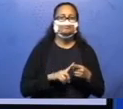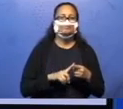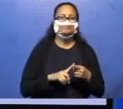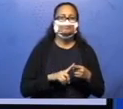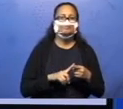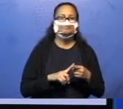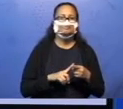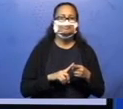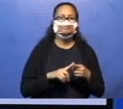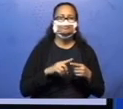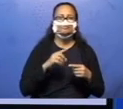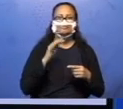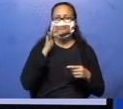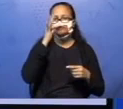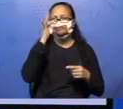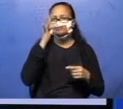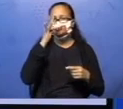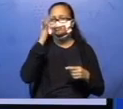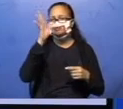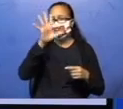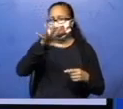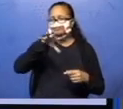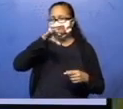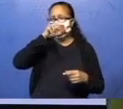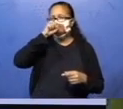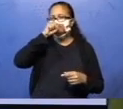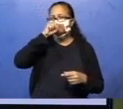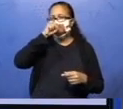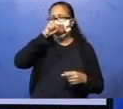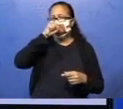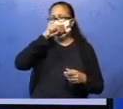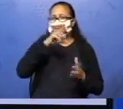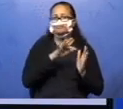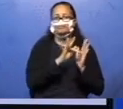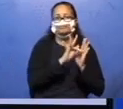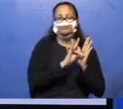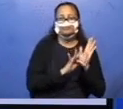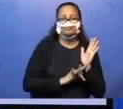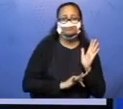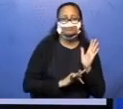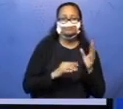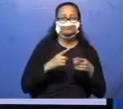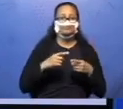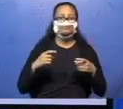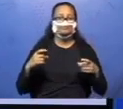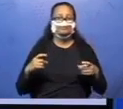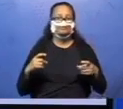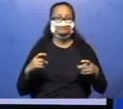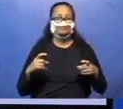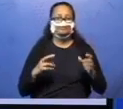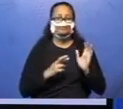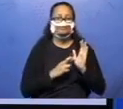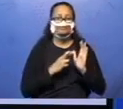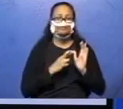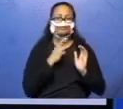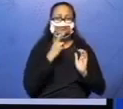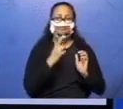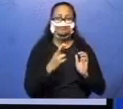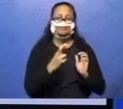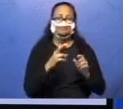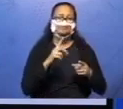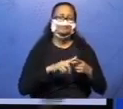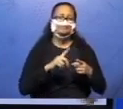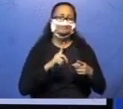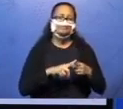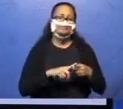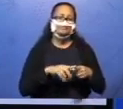flores emitem perfume? Então, esse é um texto científico e ele vai responder por que as